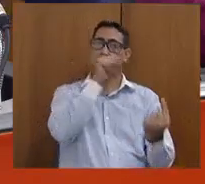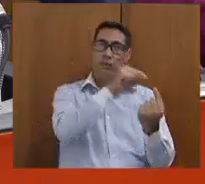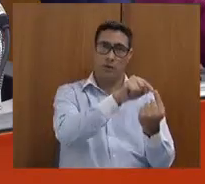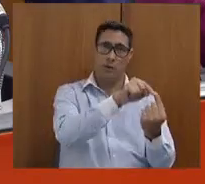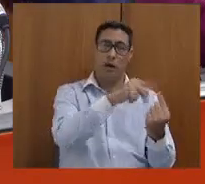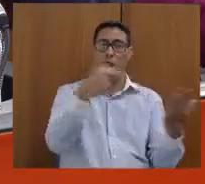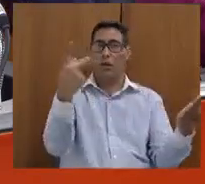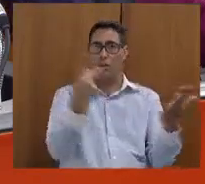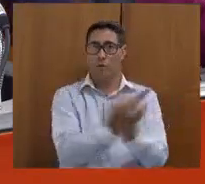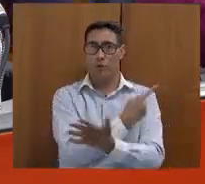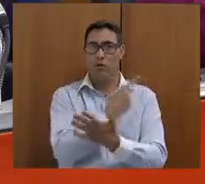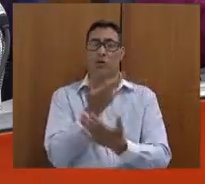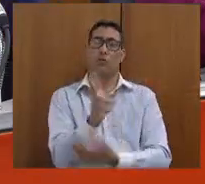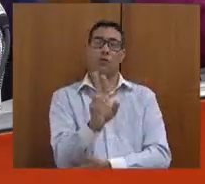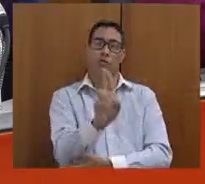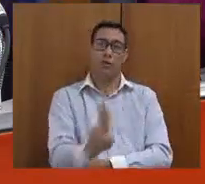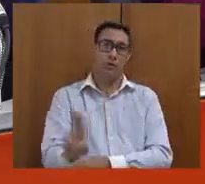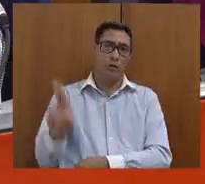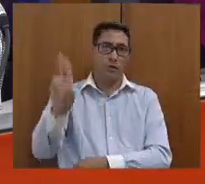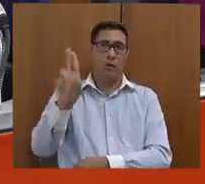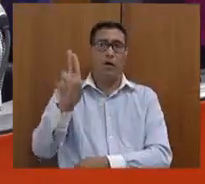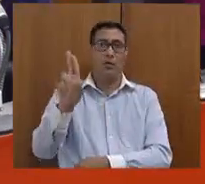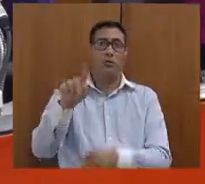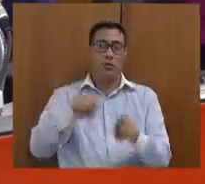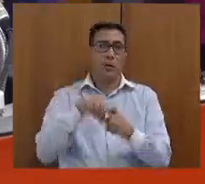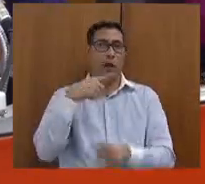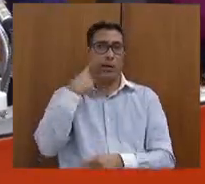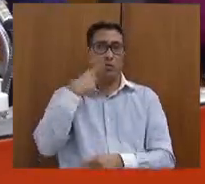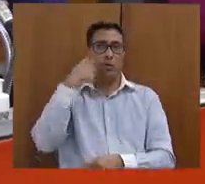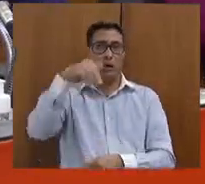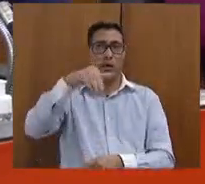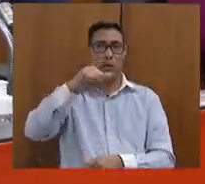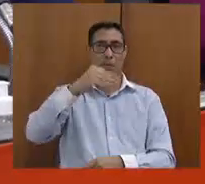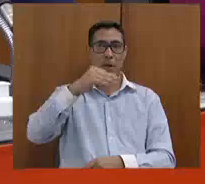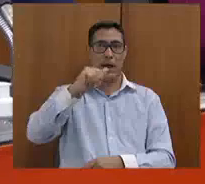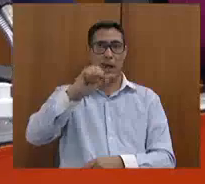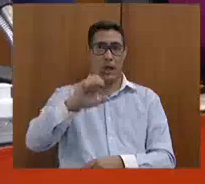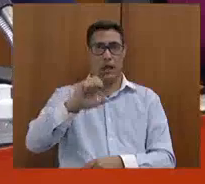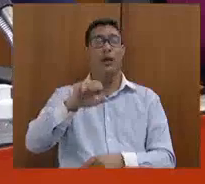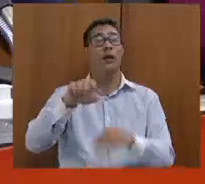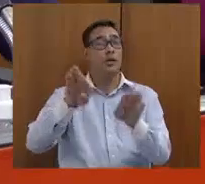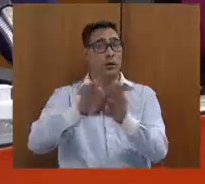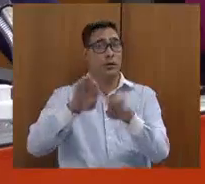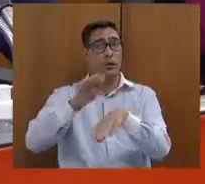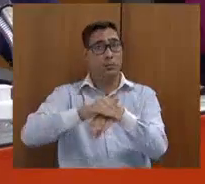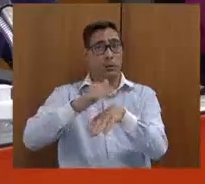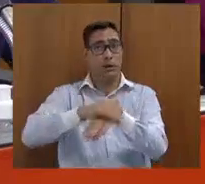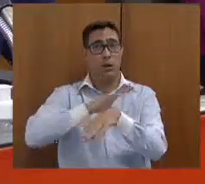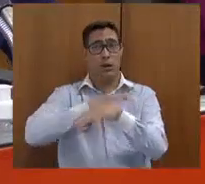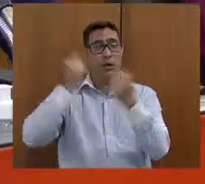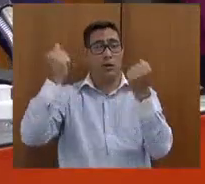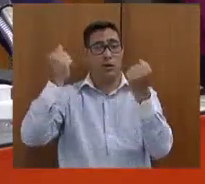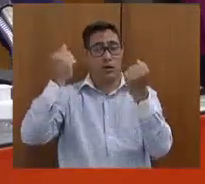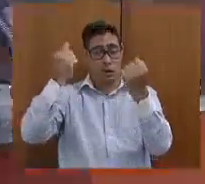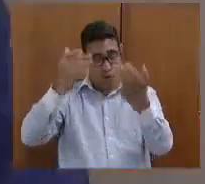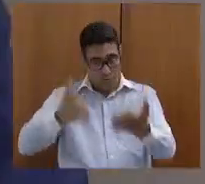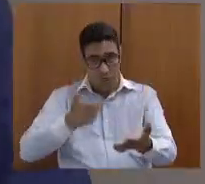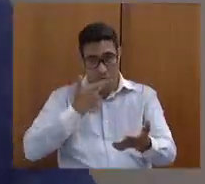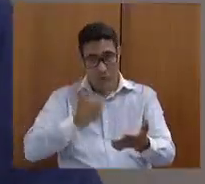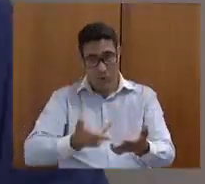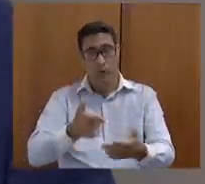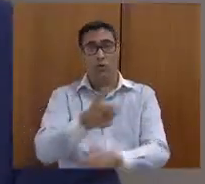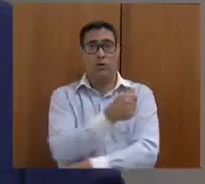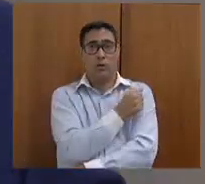situação das Universidades e que a deputada Macaé também colocou auxílios aos estudantes é